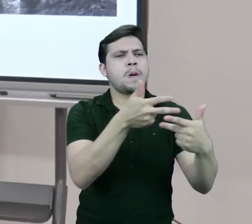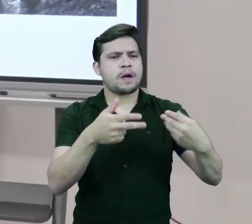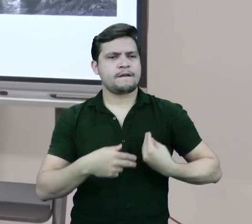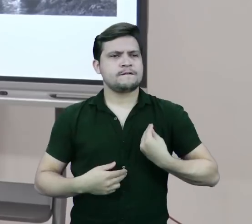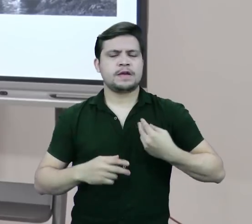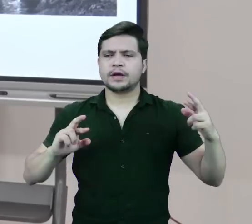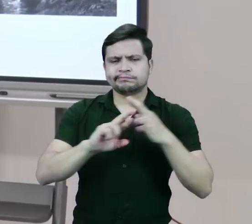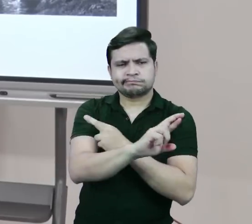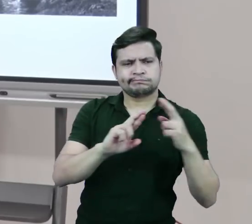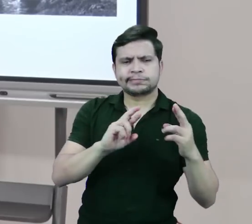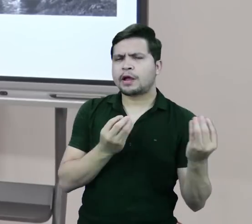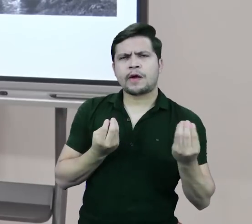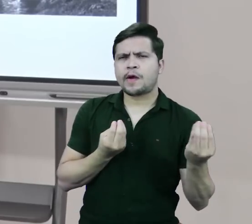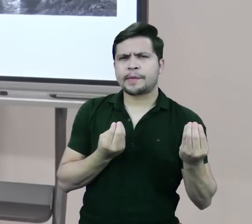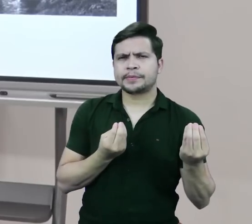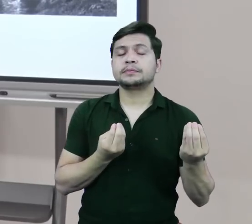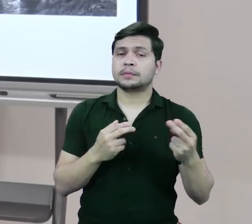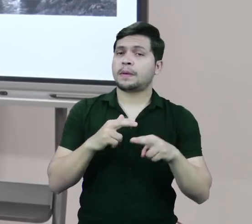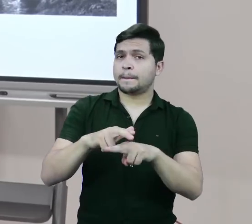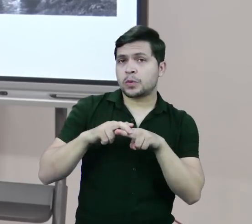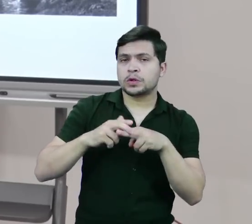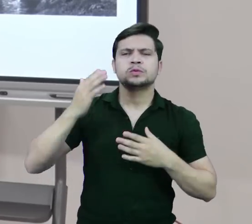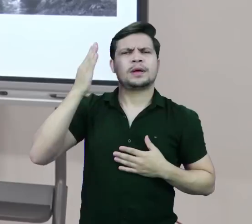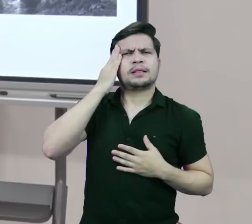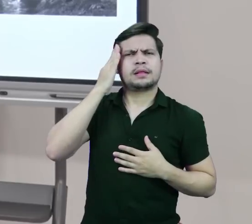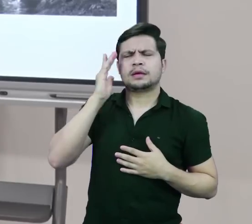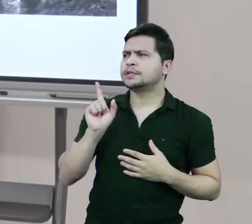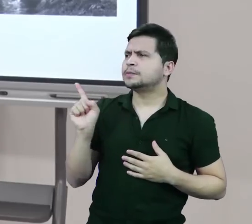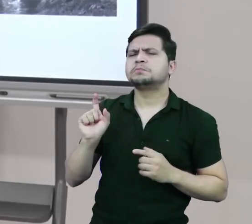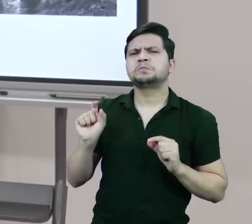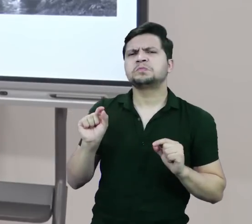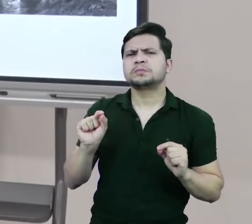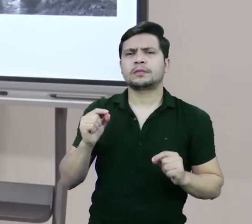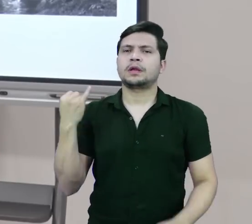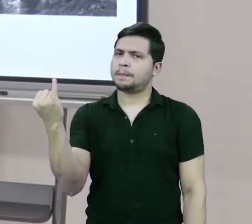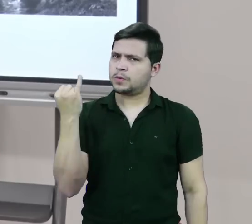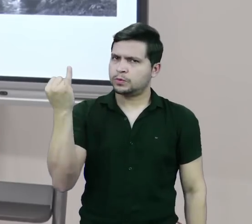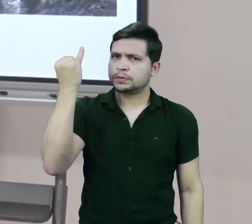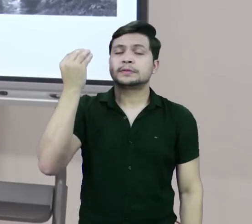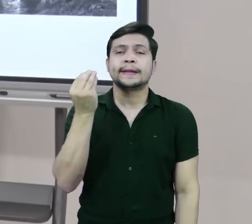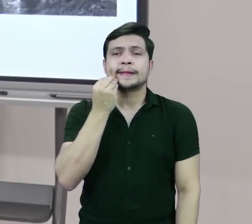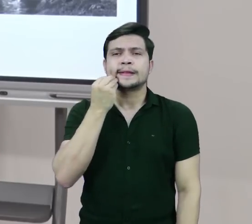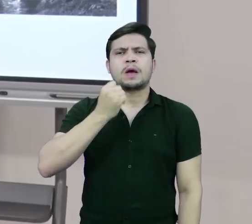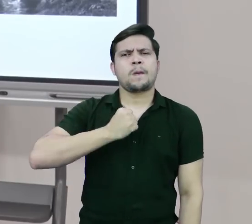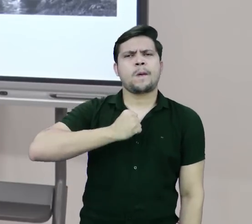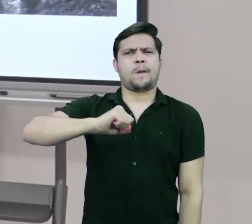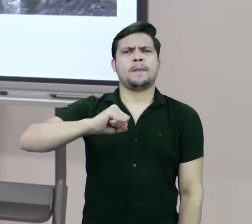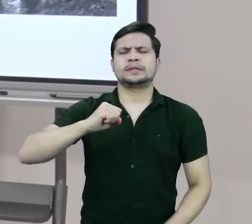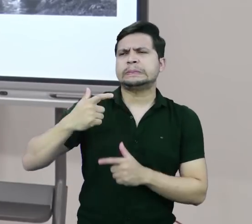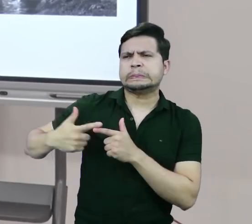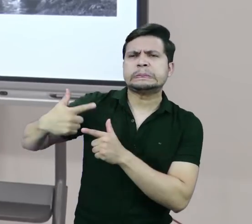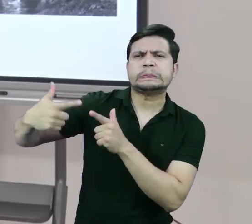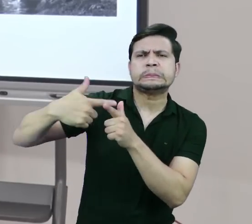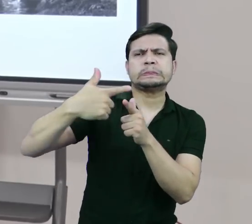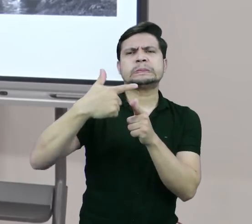seres vivos, né? A gente entende a ecologia como uma importância para combater a crise ambiental